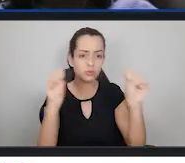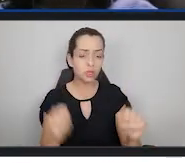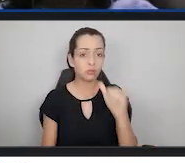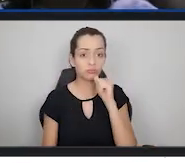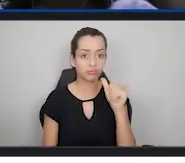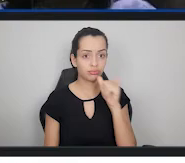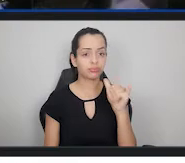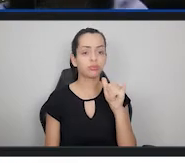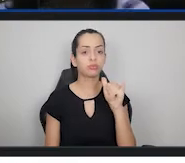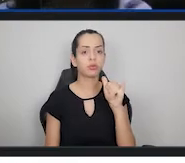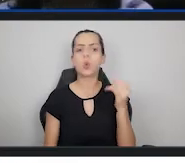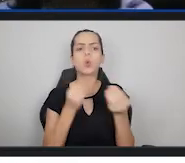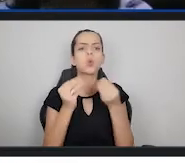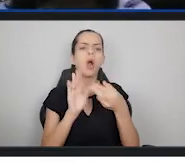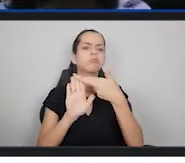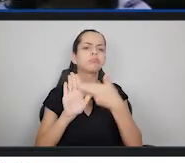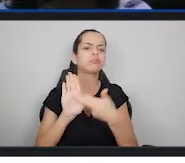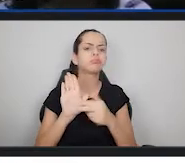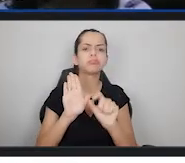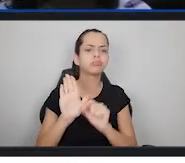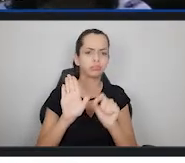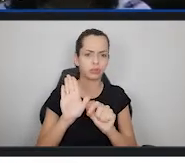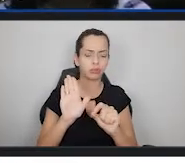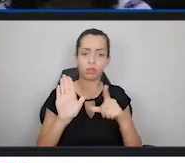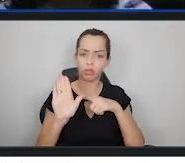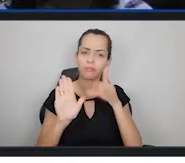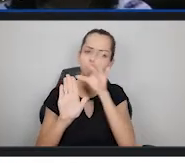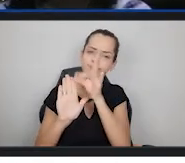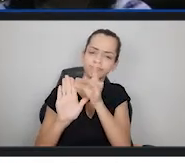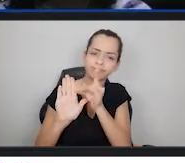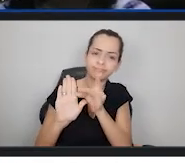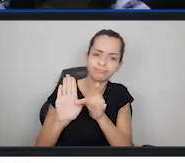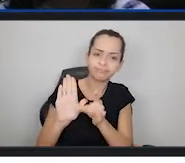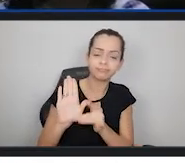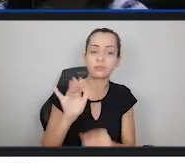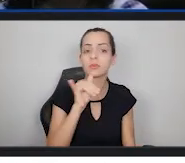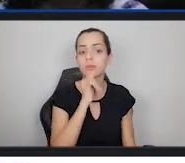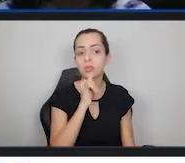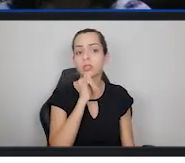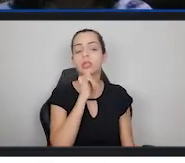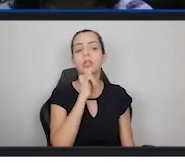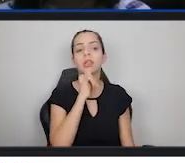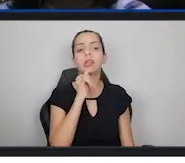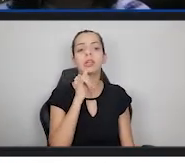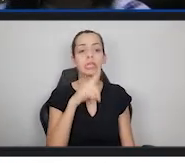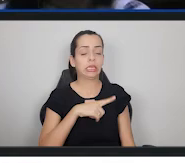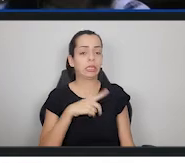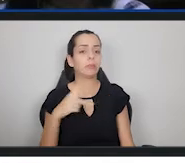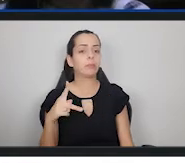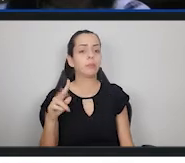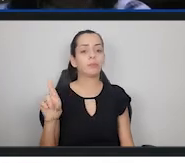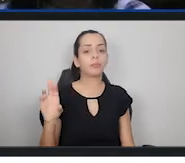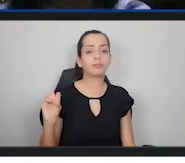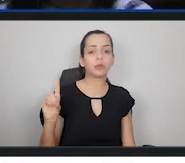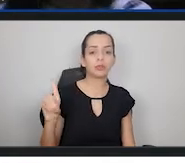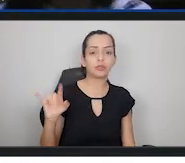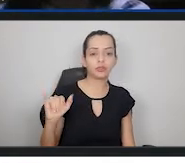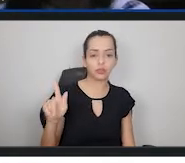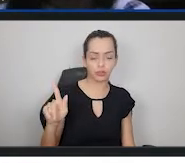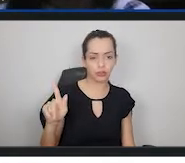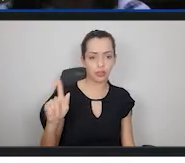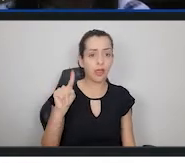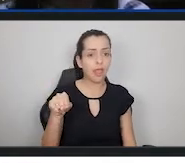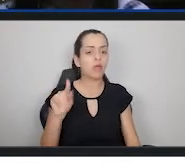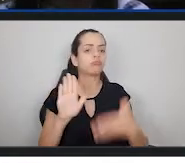do sistema elétrico, tá? Ele regula no seguinte sentido, estabelece critérios, né? Vamos pegar, por exemplo, módulos